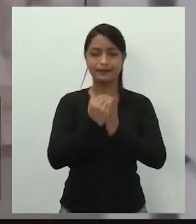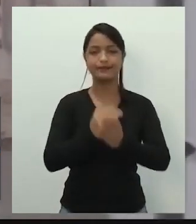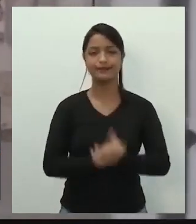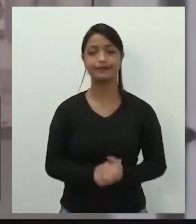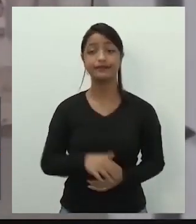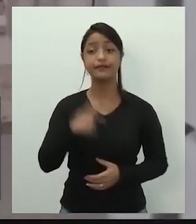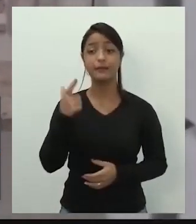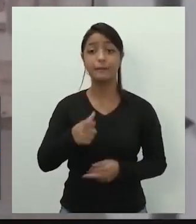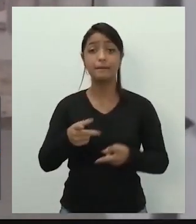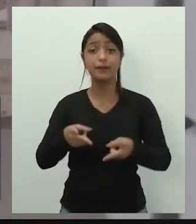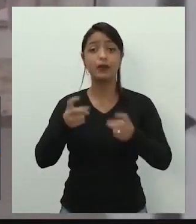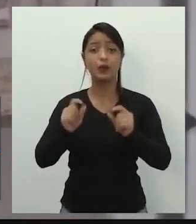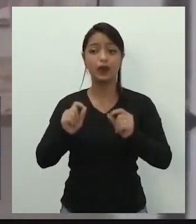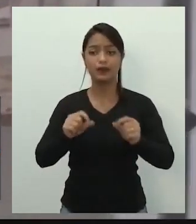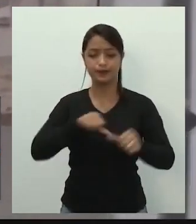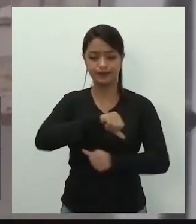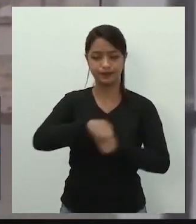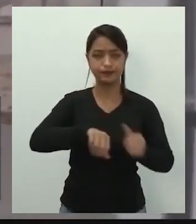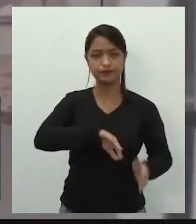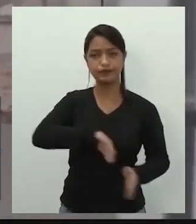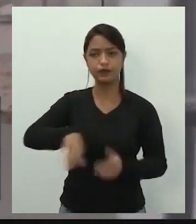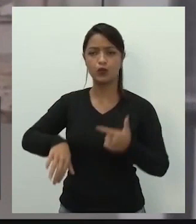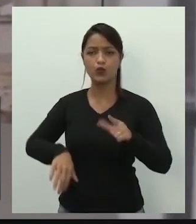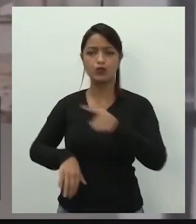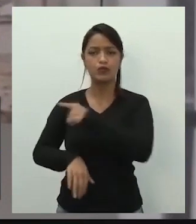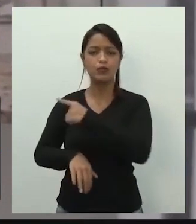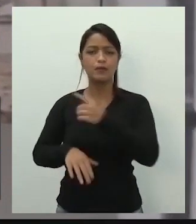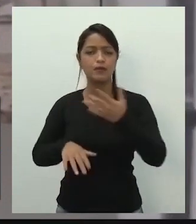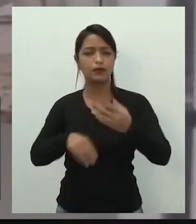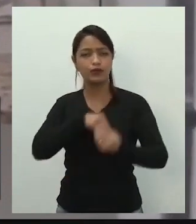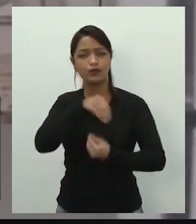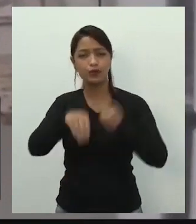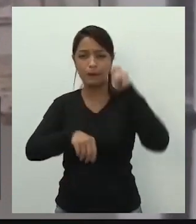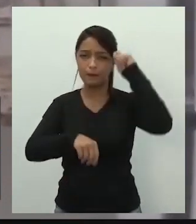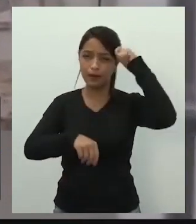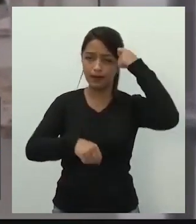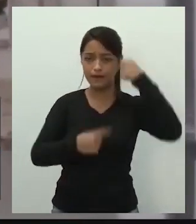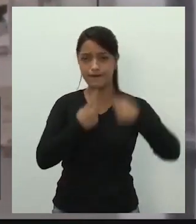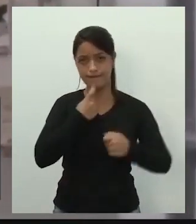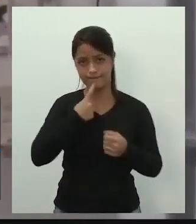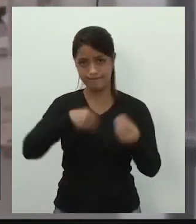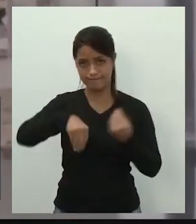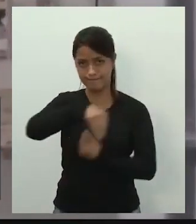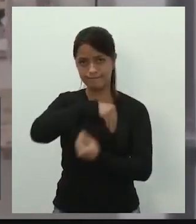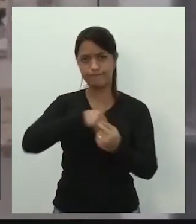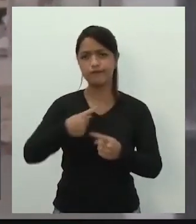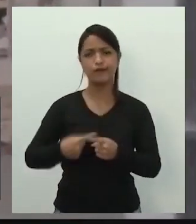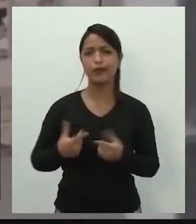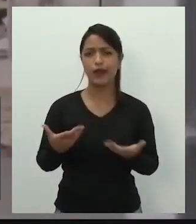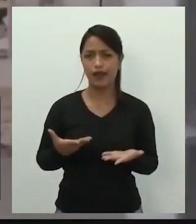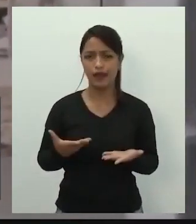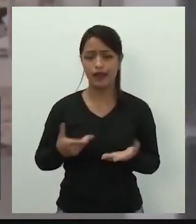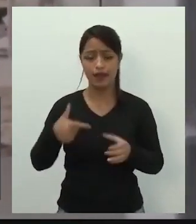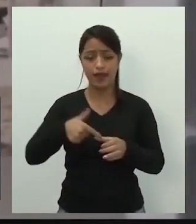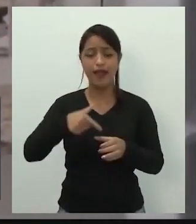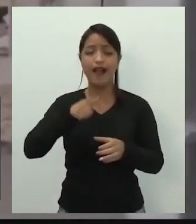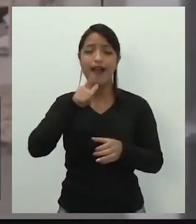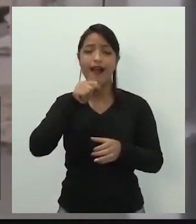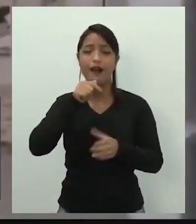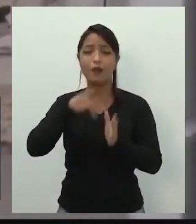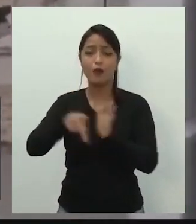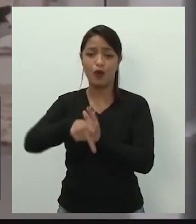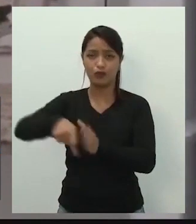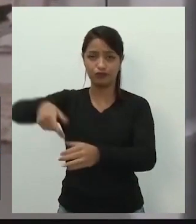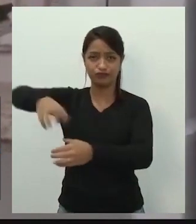observarem aqui, ele está preto, levemente avermelhado. Por quê? Porque esta solução é a água da torneira.